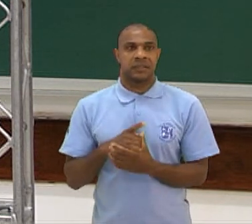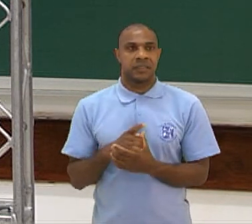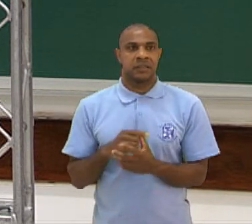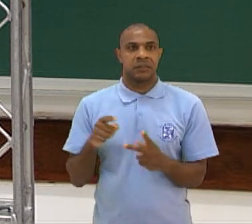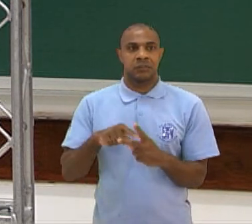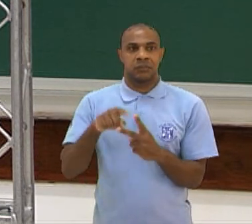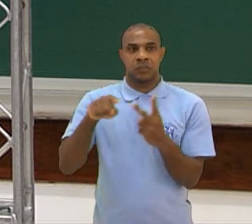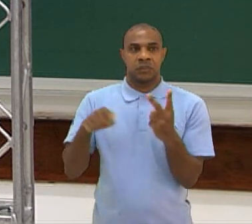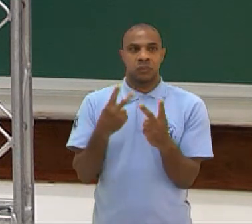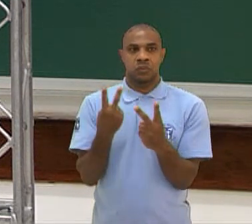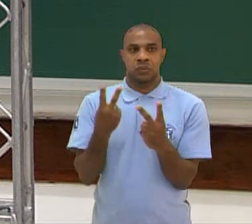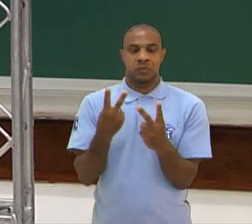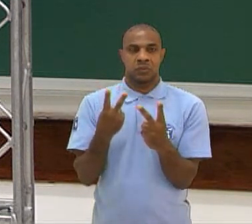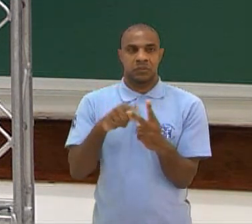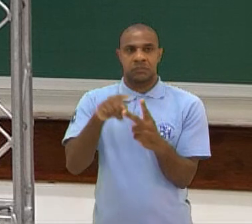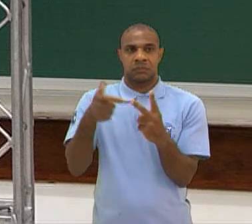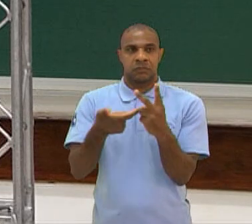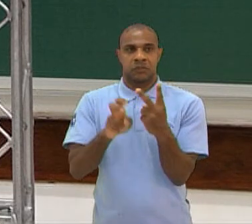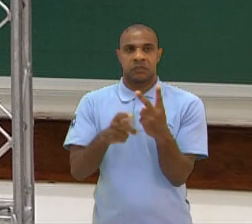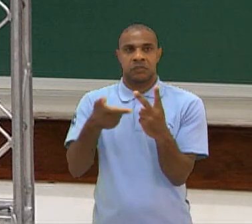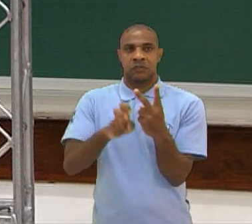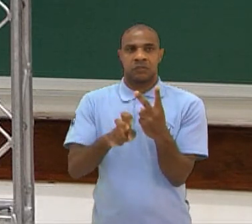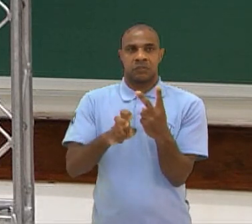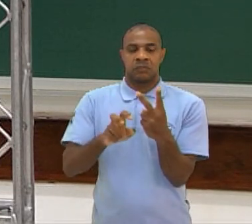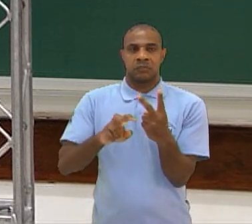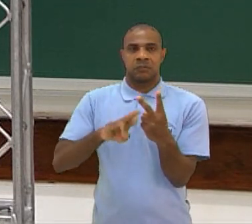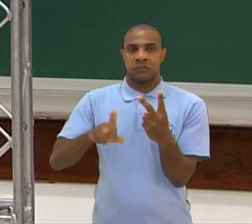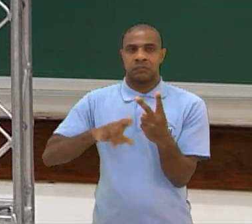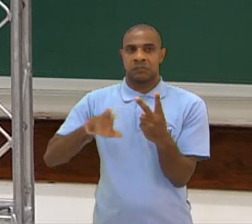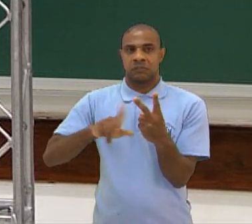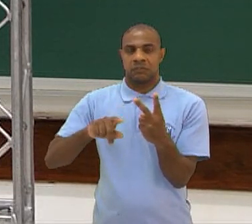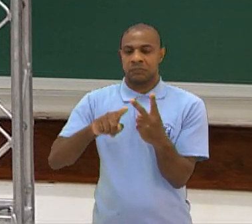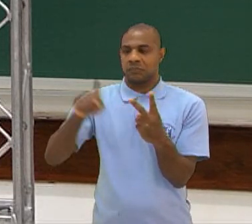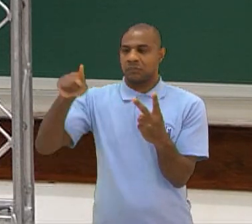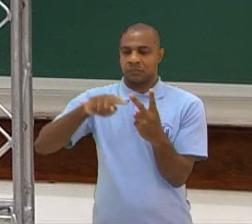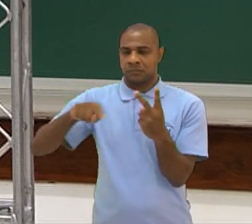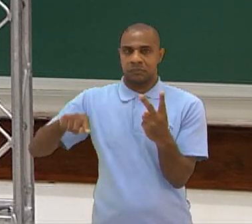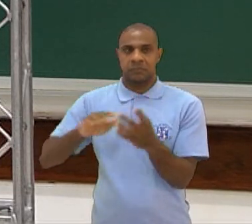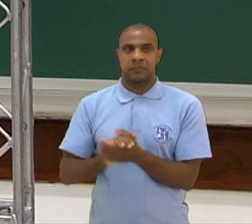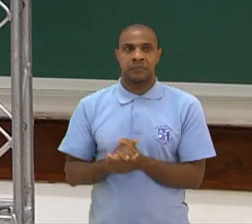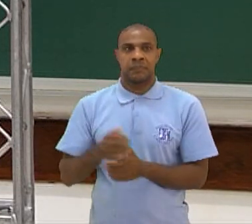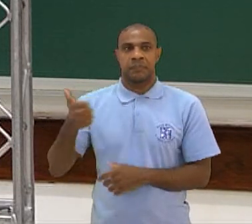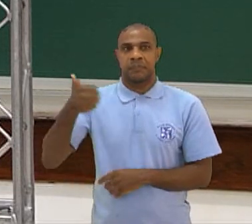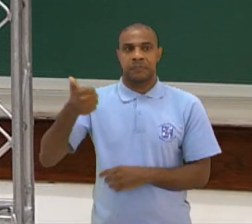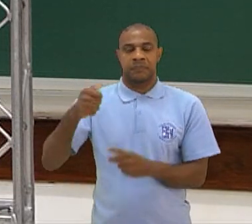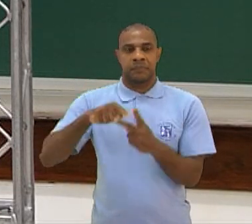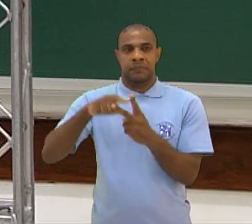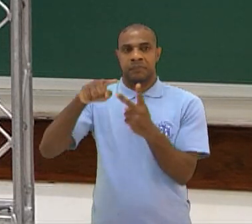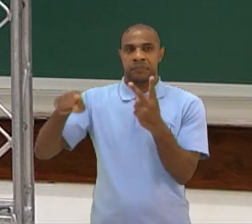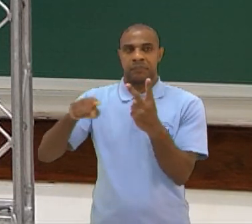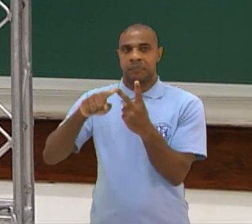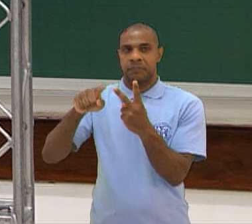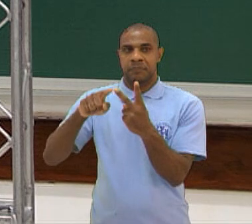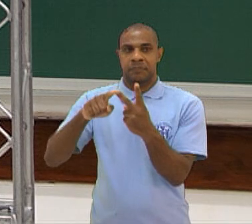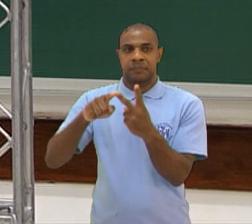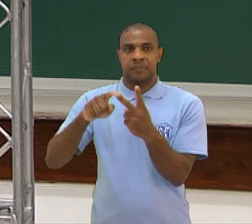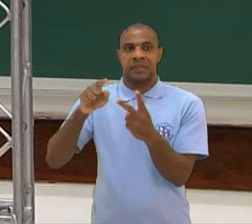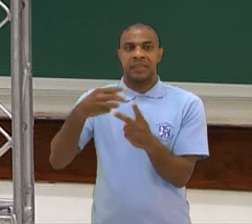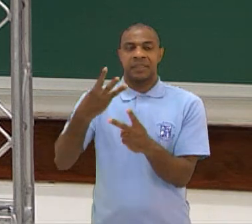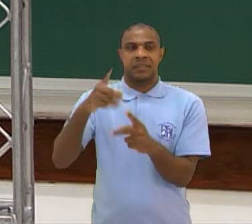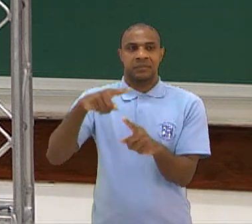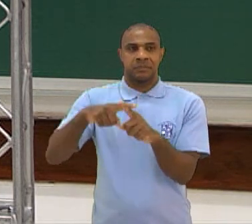4 vezes menos 1, mais 4 vezes 4, 16. 16 com 9, 25. Fica feliz,